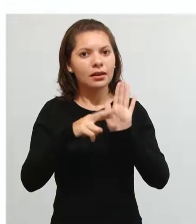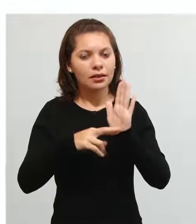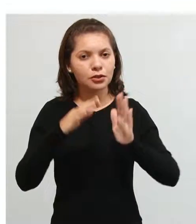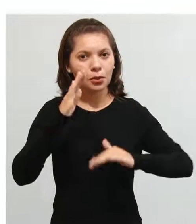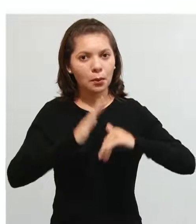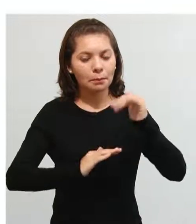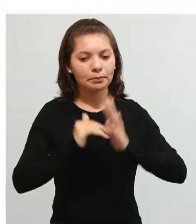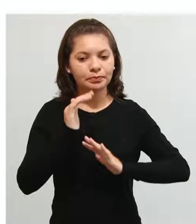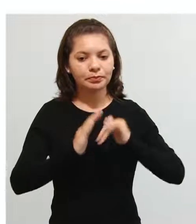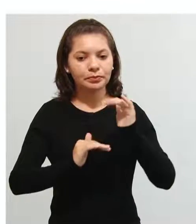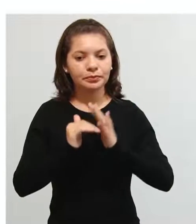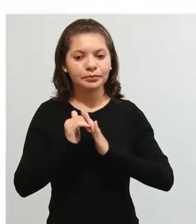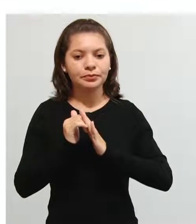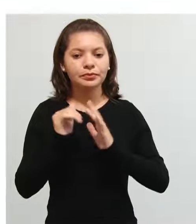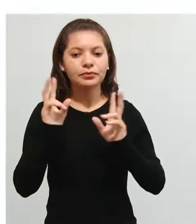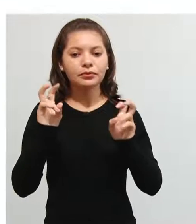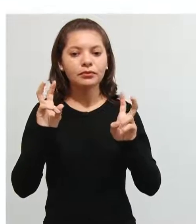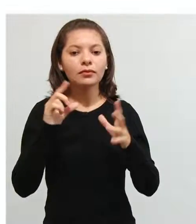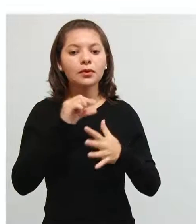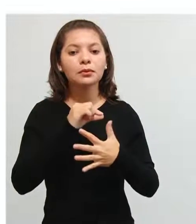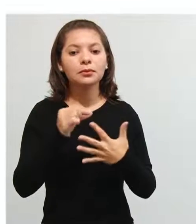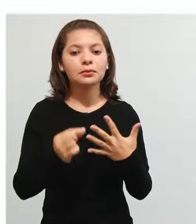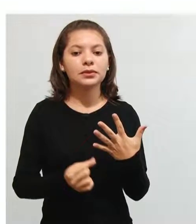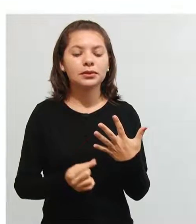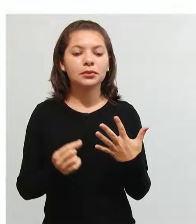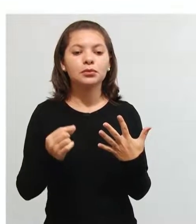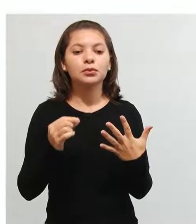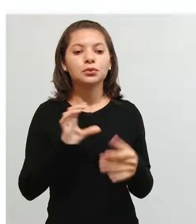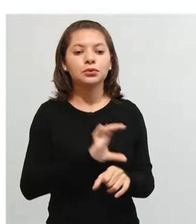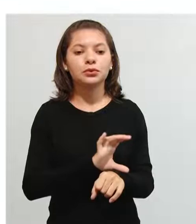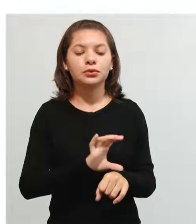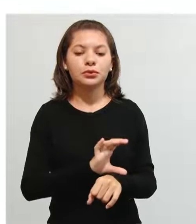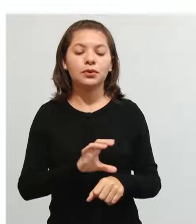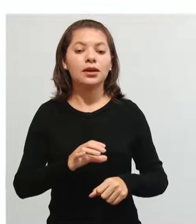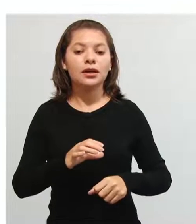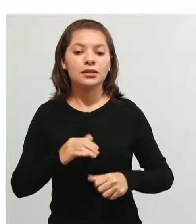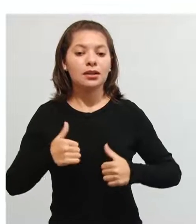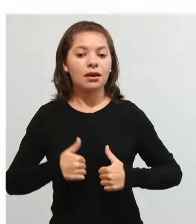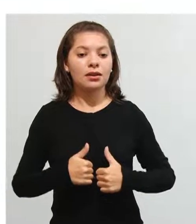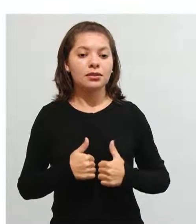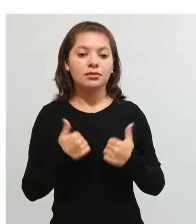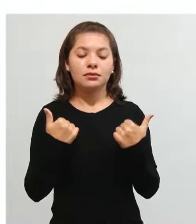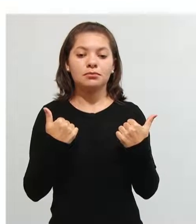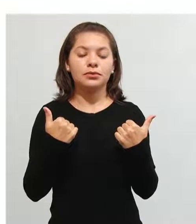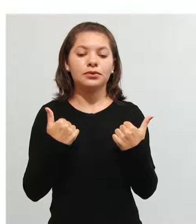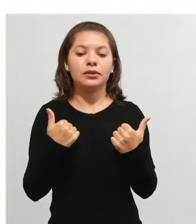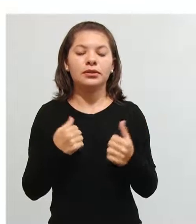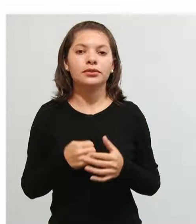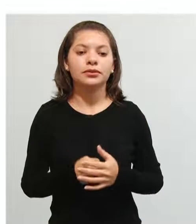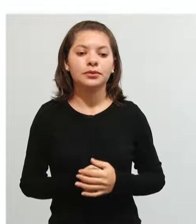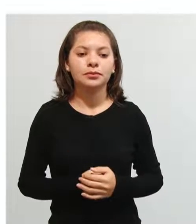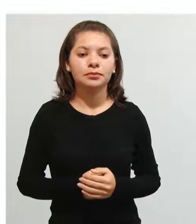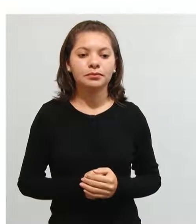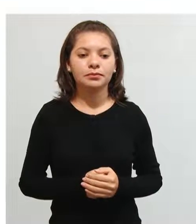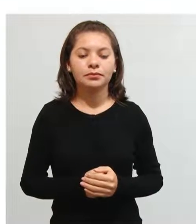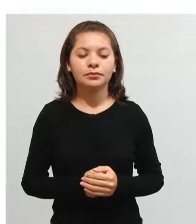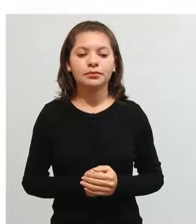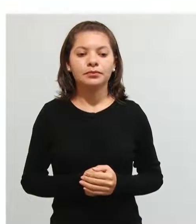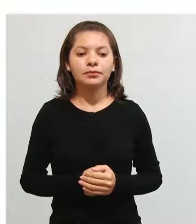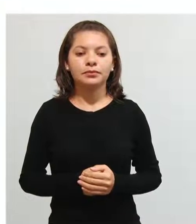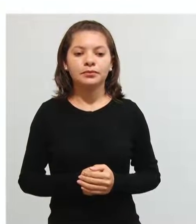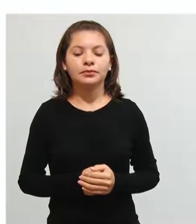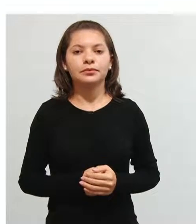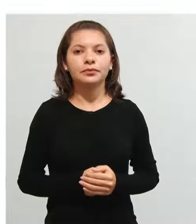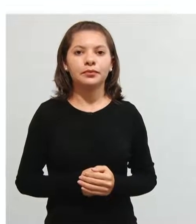competência, ela traz os princípios constitucionais tributários, ela traz as regras de limitação, né,